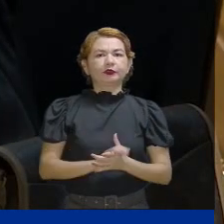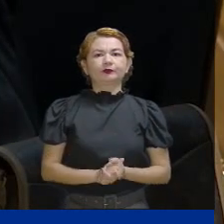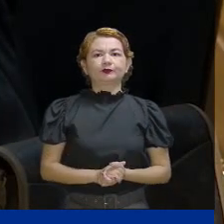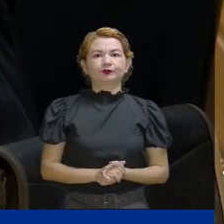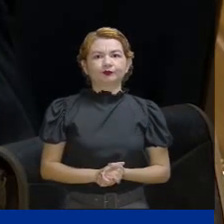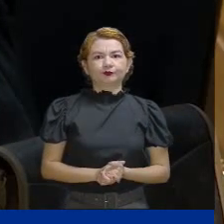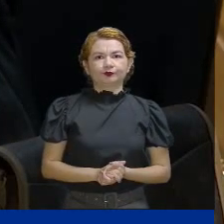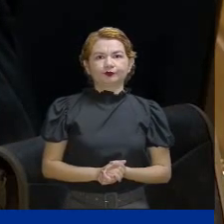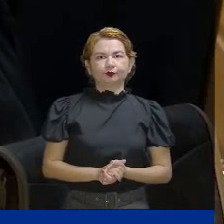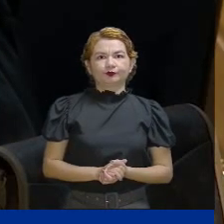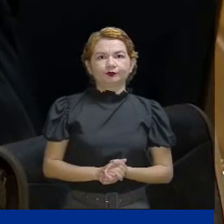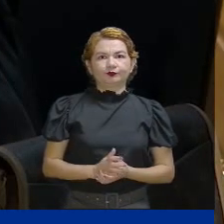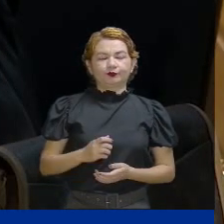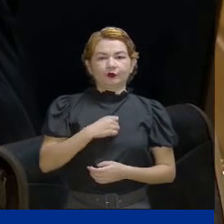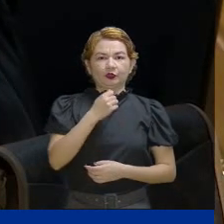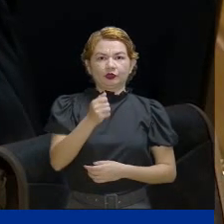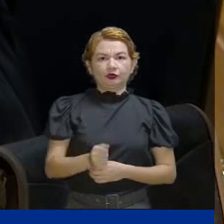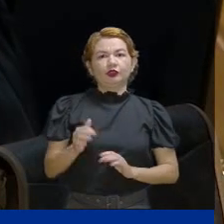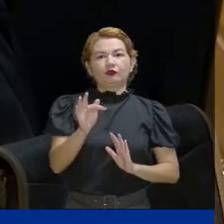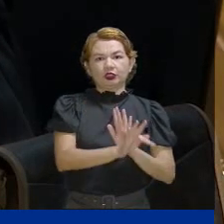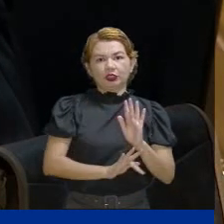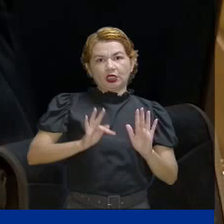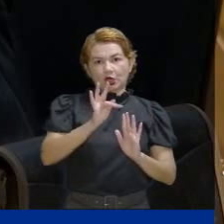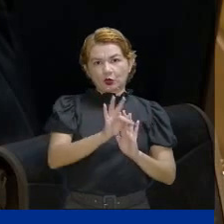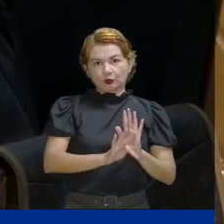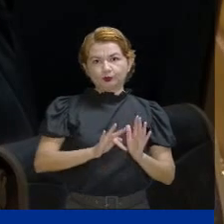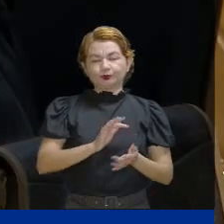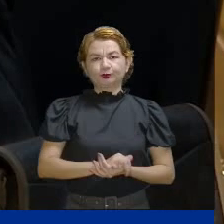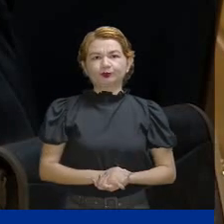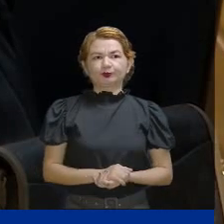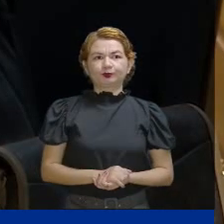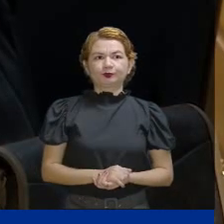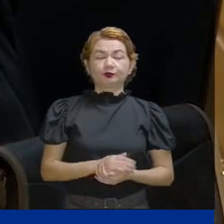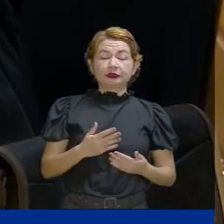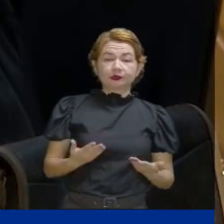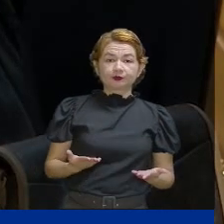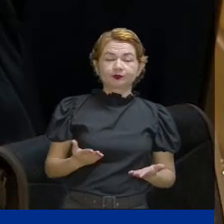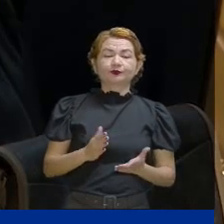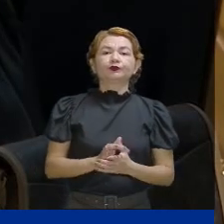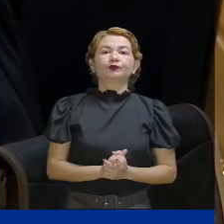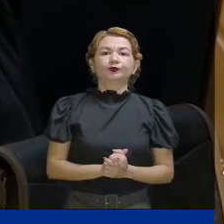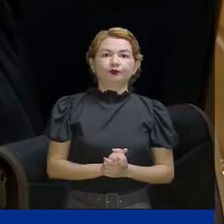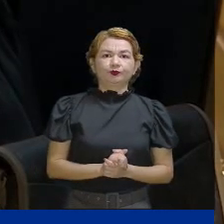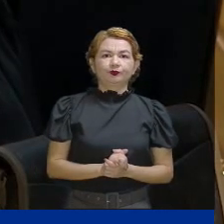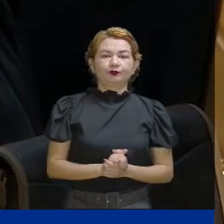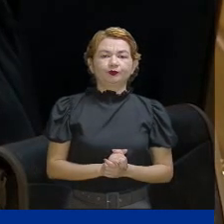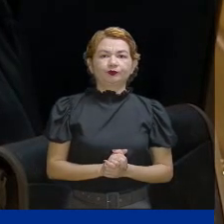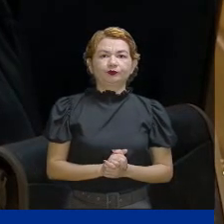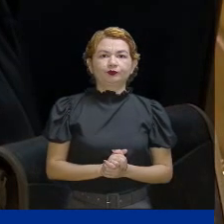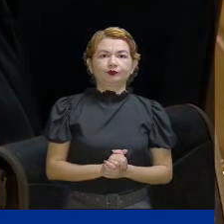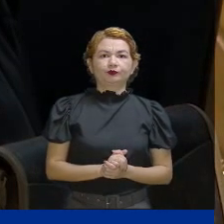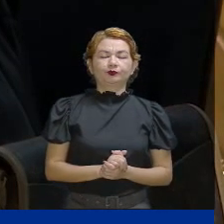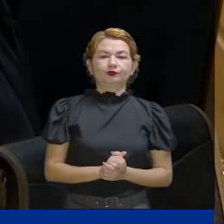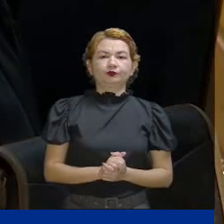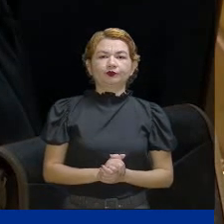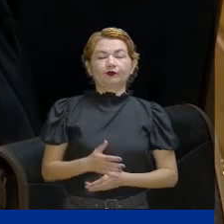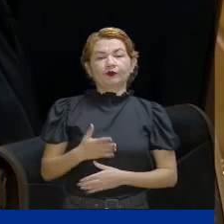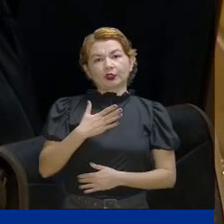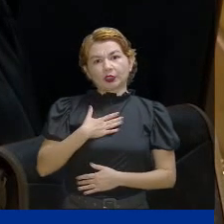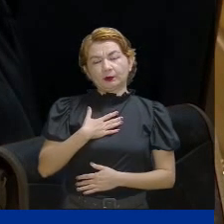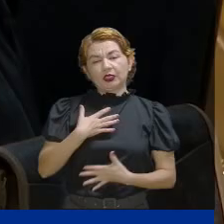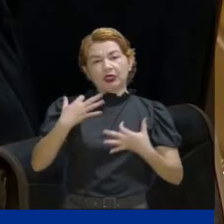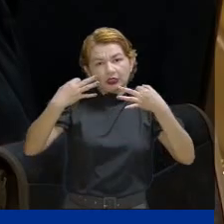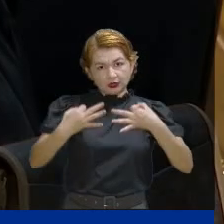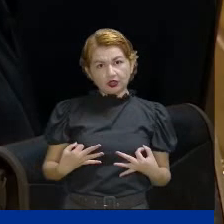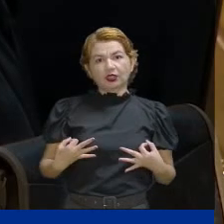nariz afilado e batom nude. Traje a toga preta. De qualquer maneira, tenho que a minha